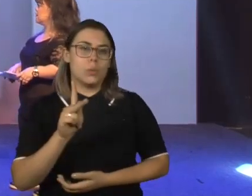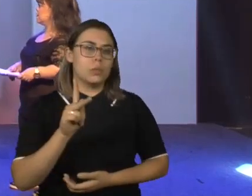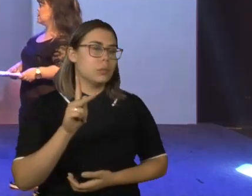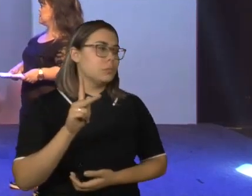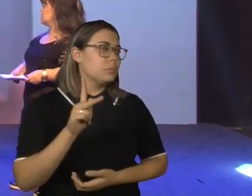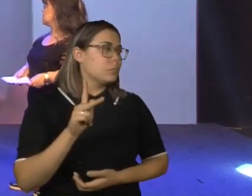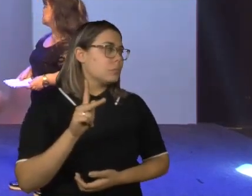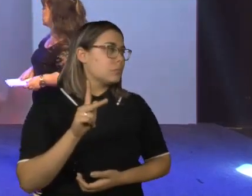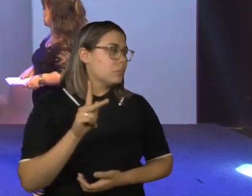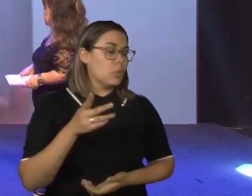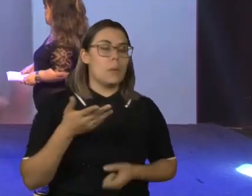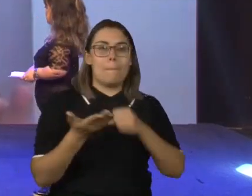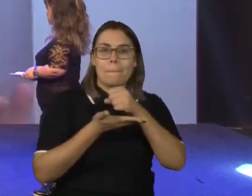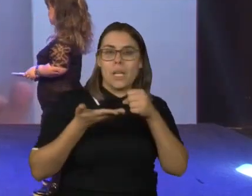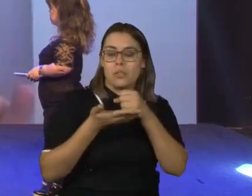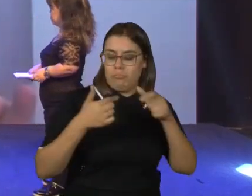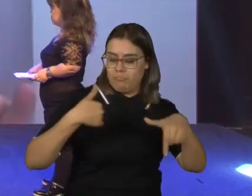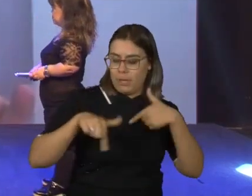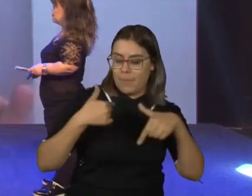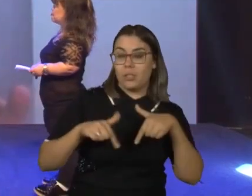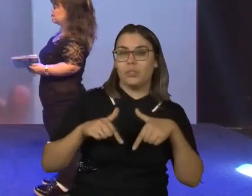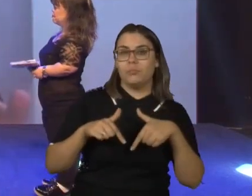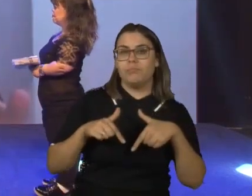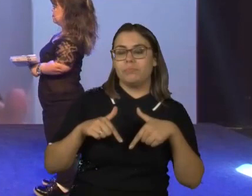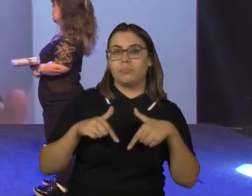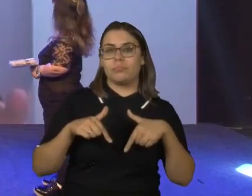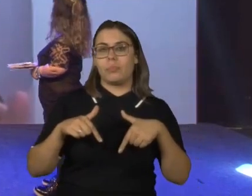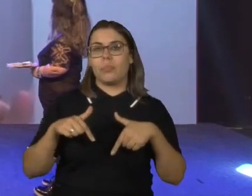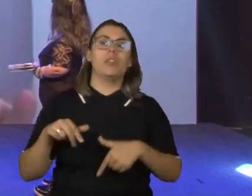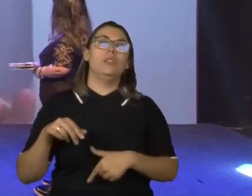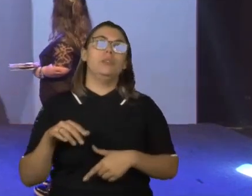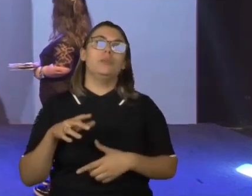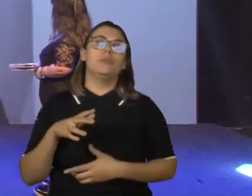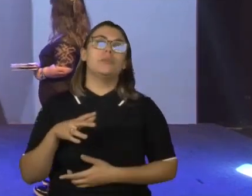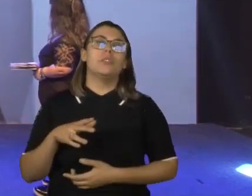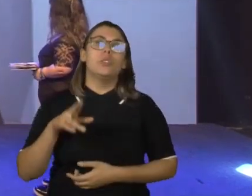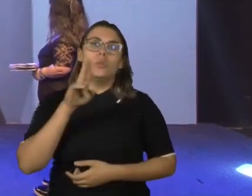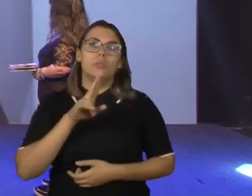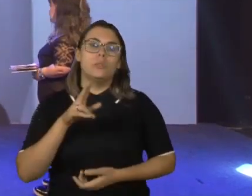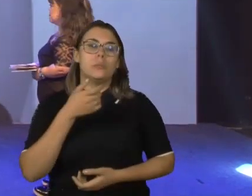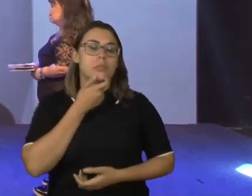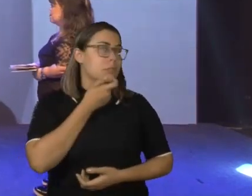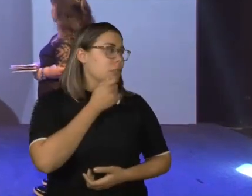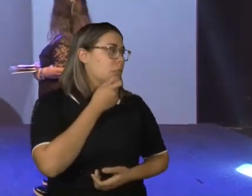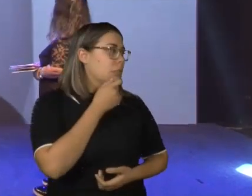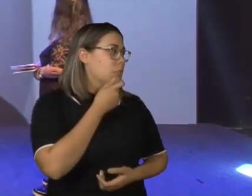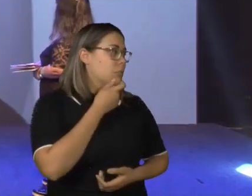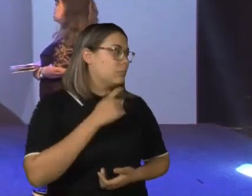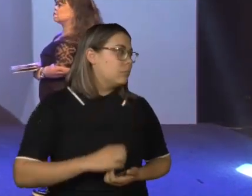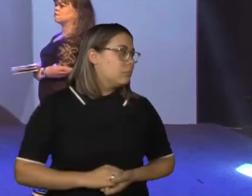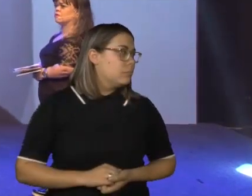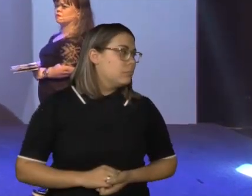Ainda no ensino fundamental, trabalhei no tablet, participando de uma aula de inglês. Foi muito